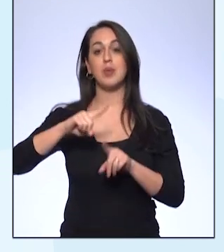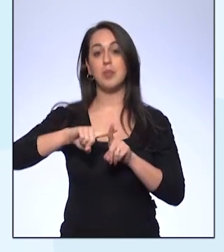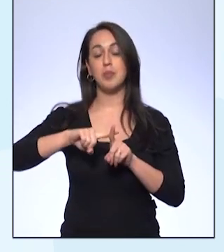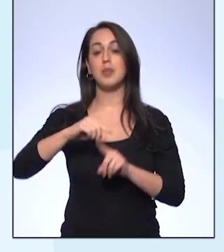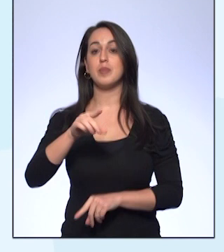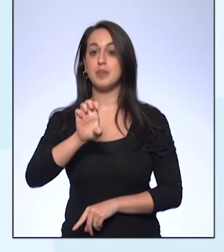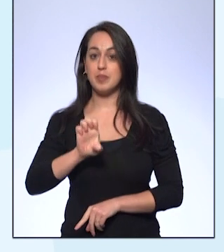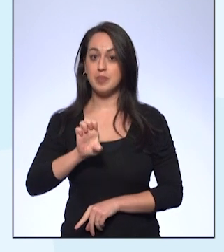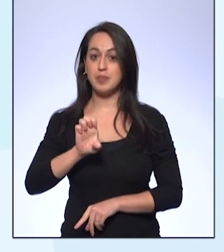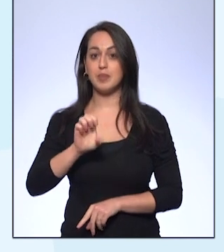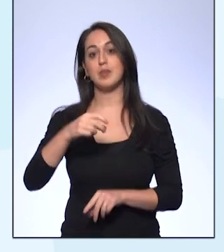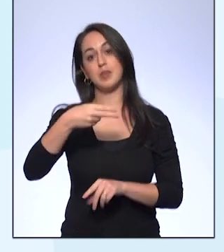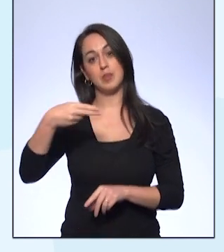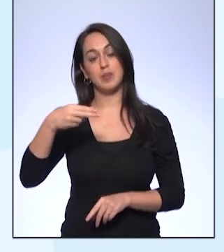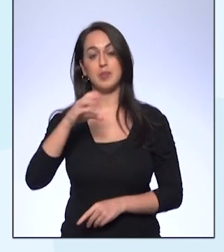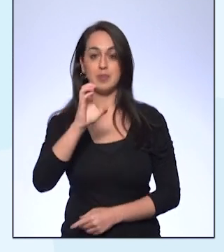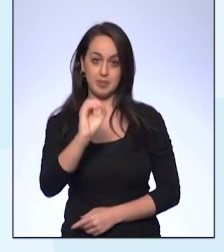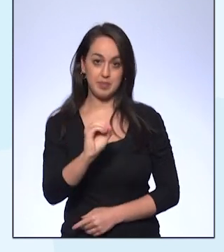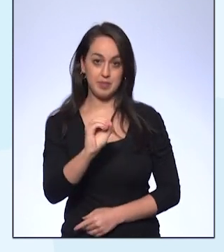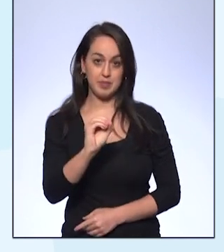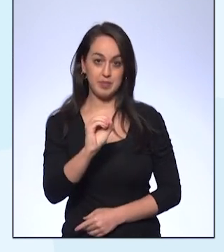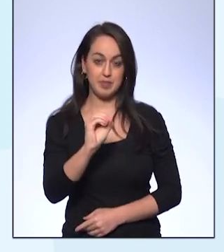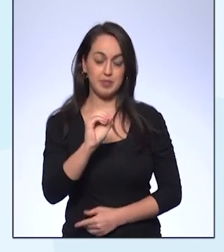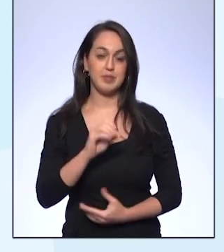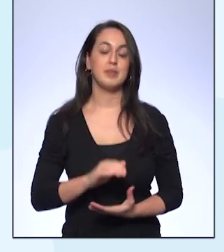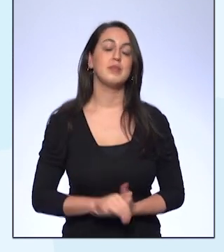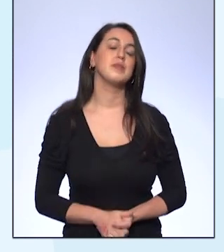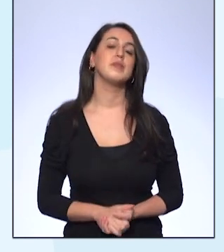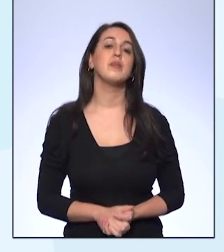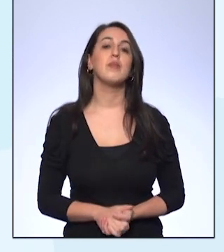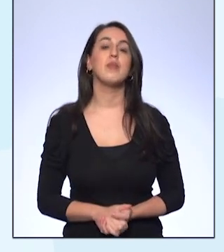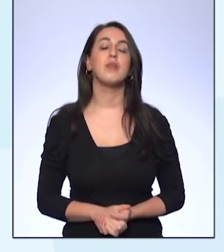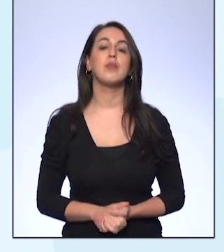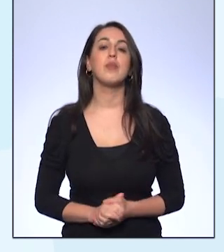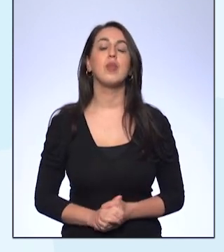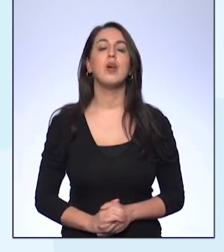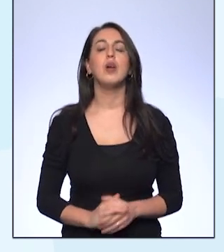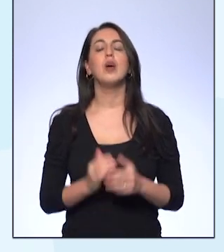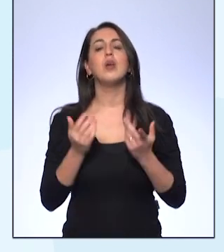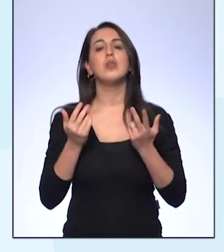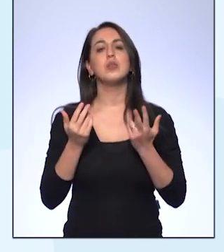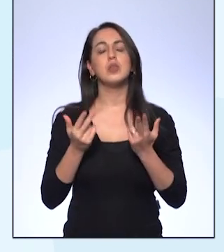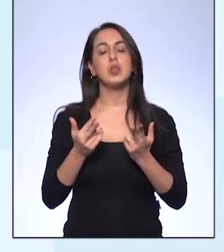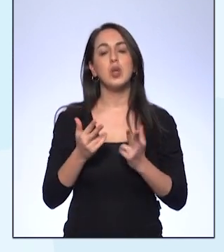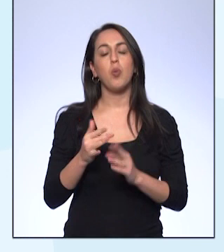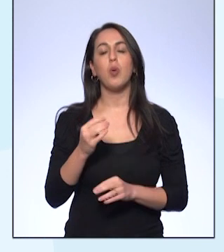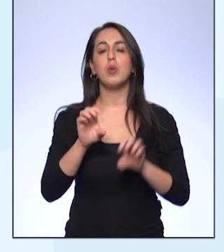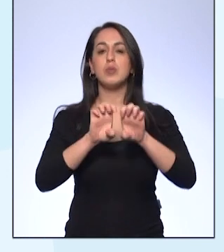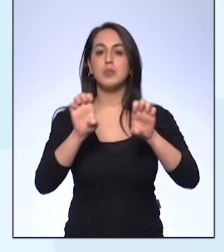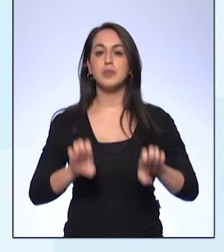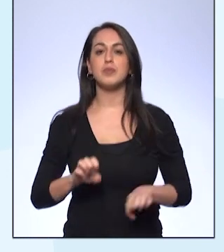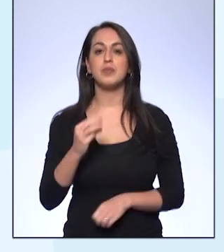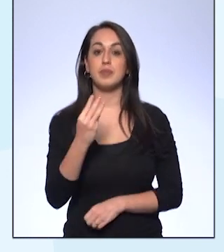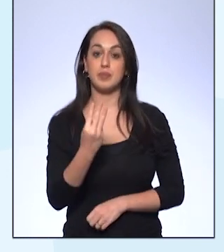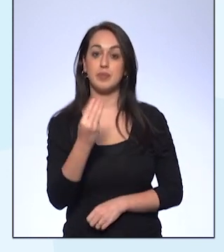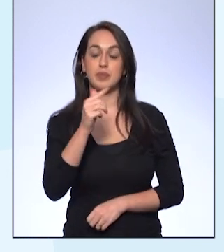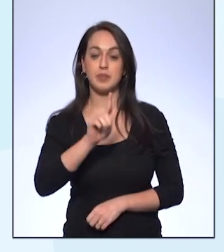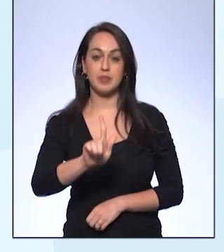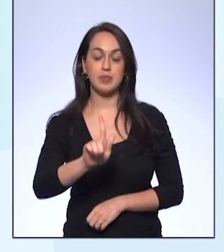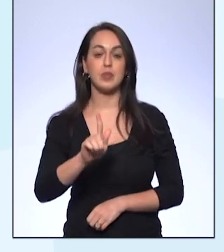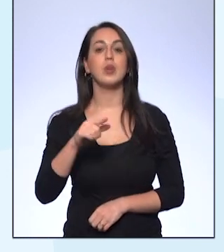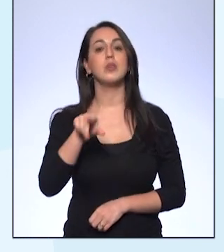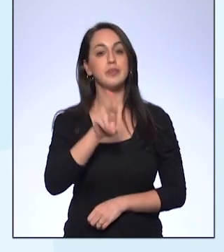mais e igual a zero. E, assim como nós fizemos com a equação do terceiro grau, nós